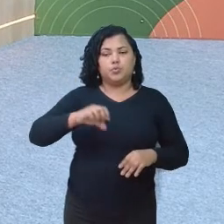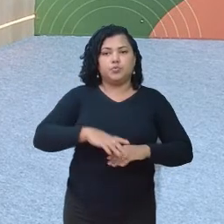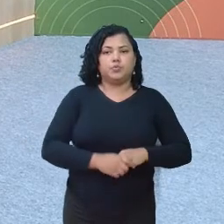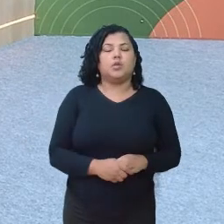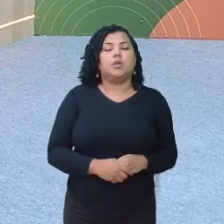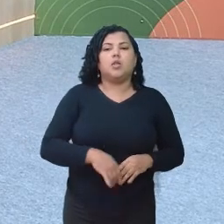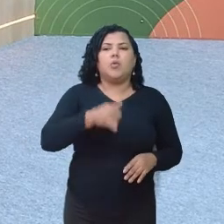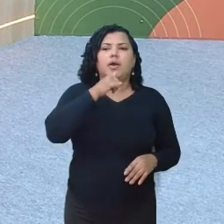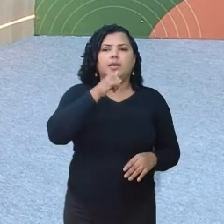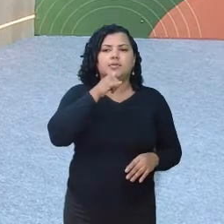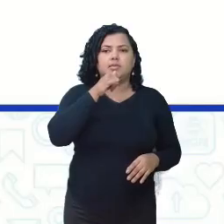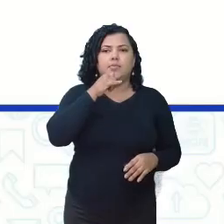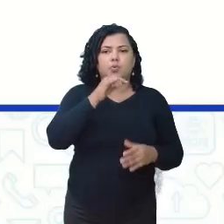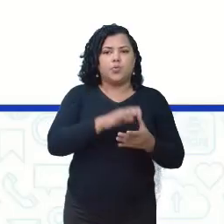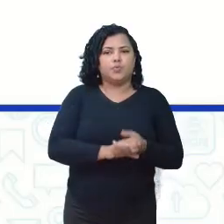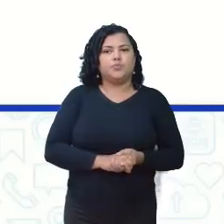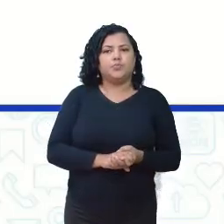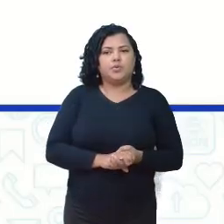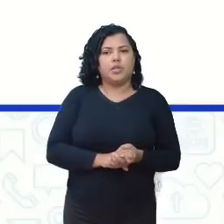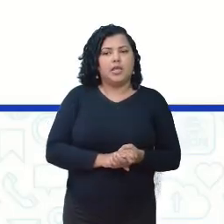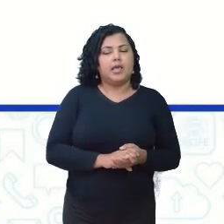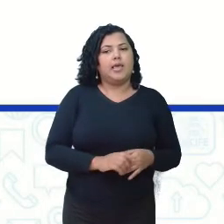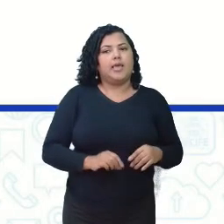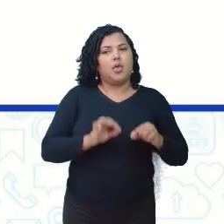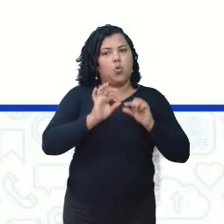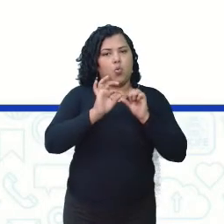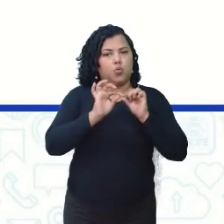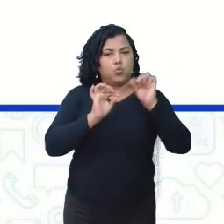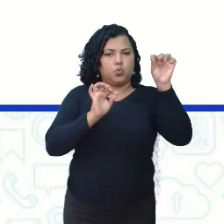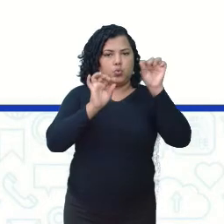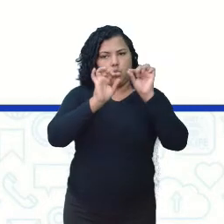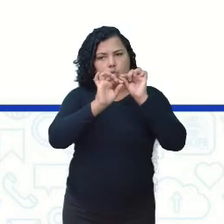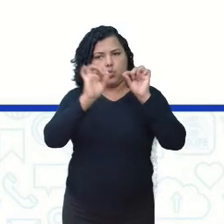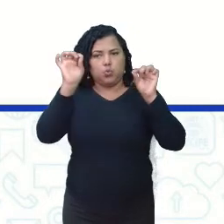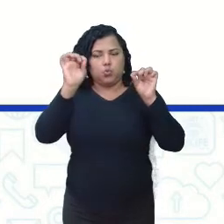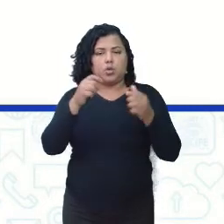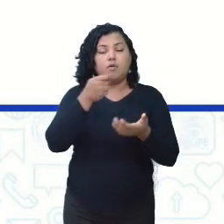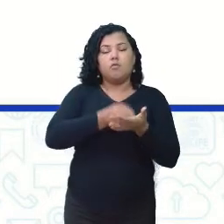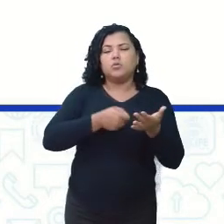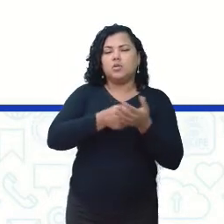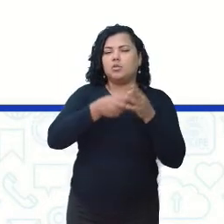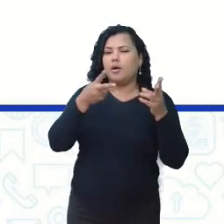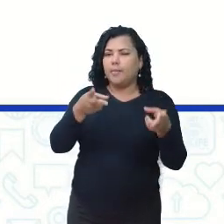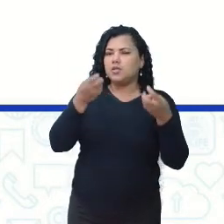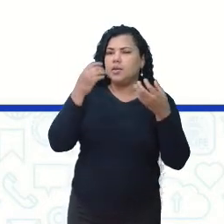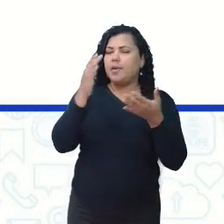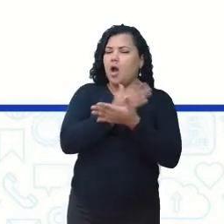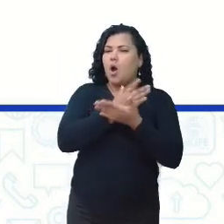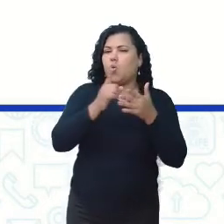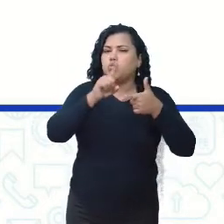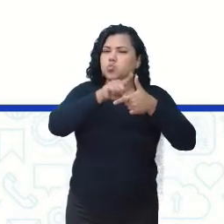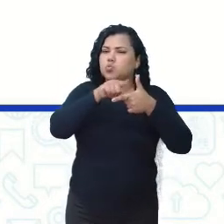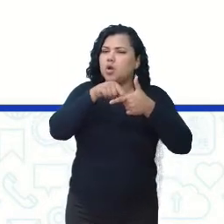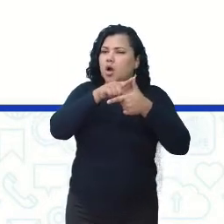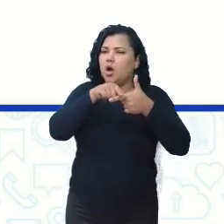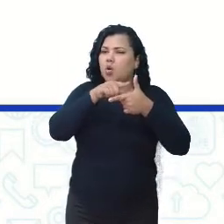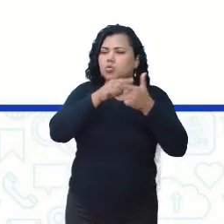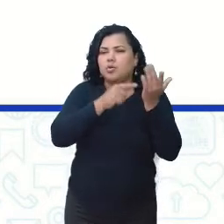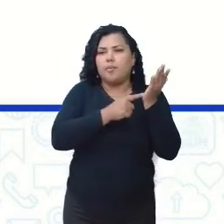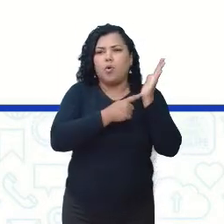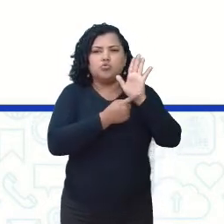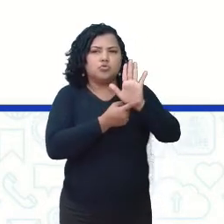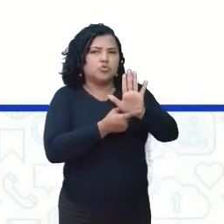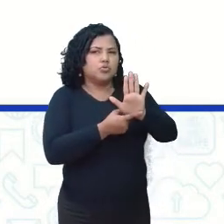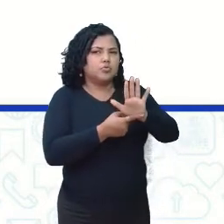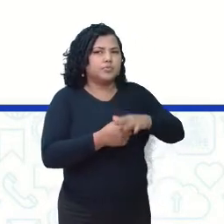triângulo, complementei os lados, de modo que eu vou tentar ver algum daqueles ângulos sendo refletidos ali, no